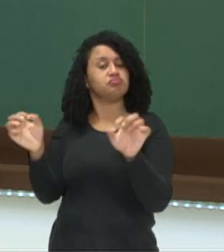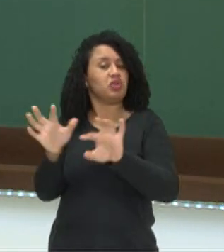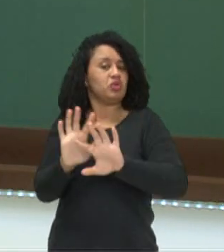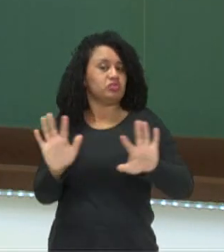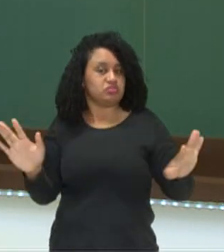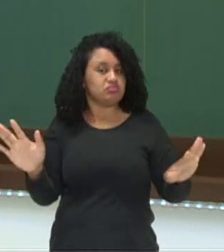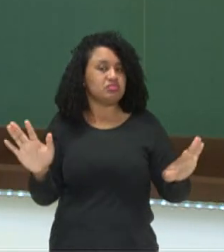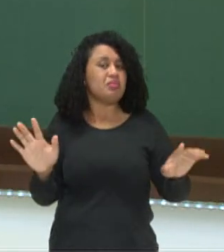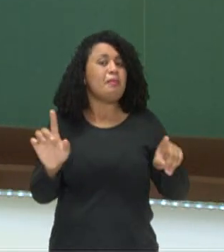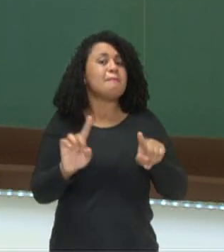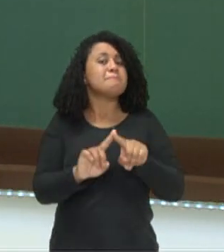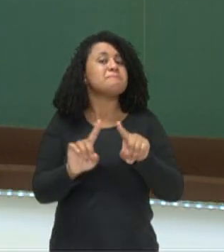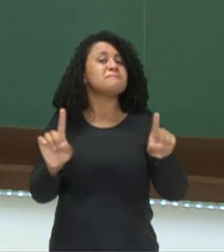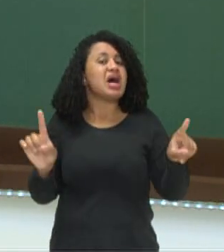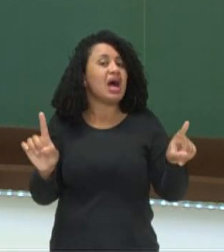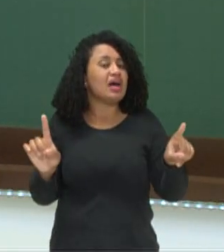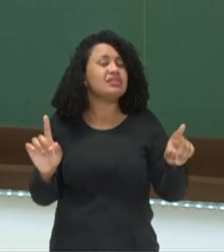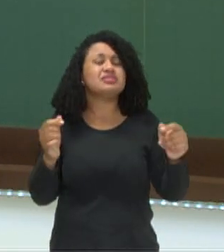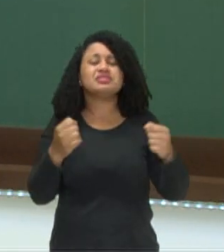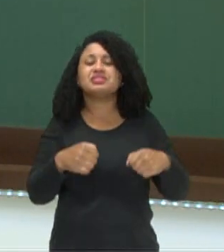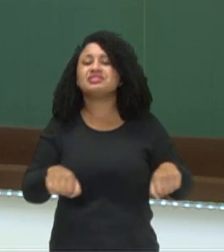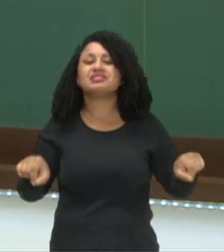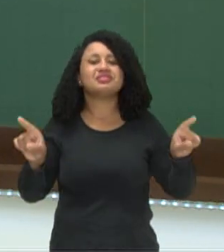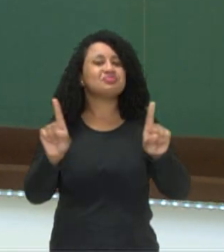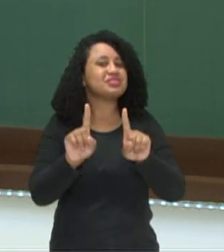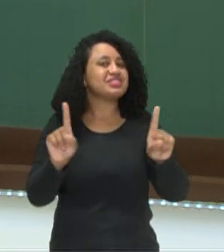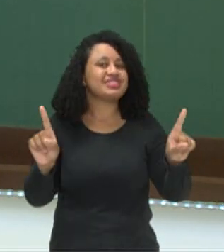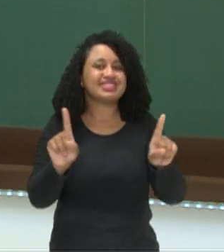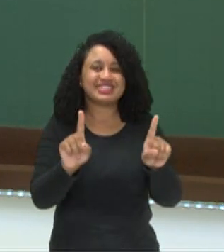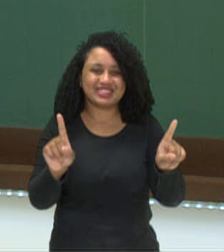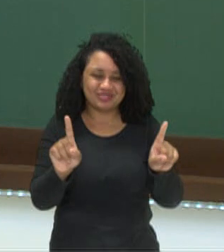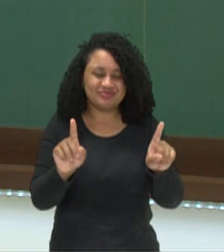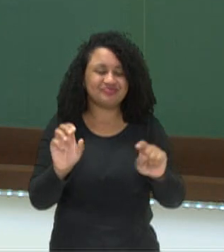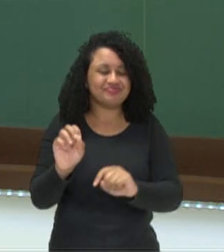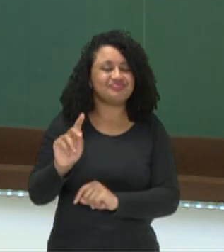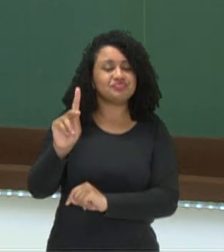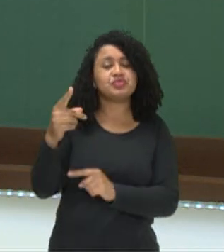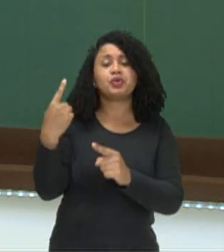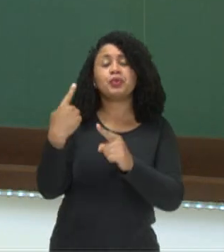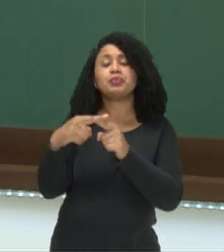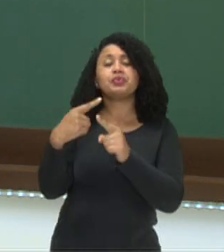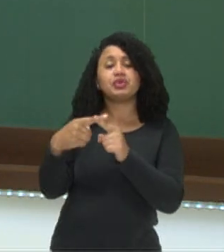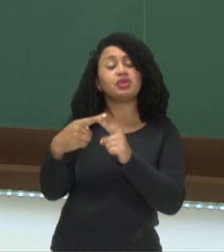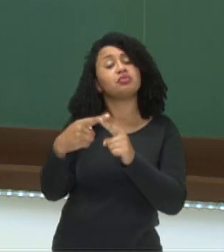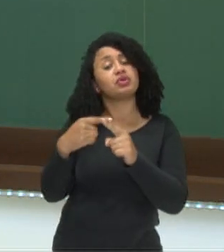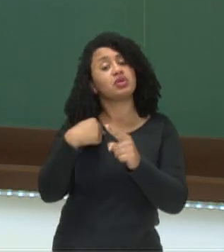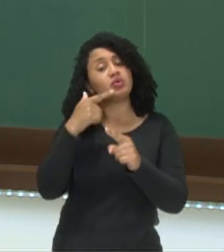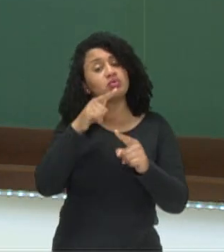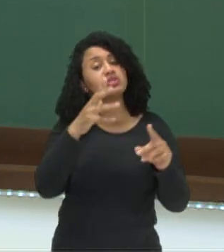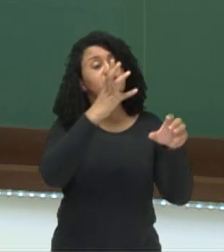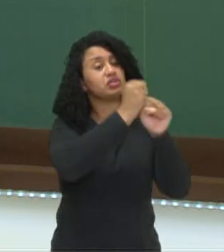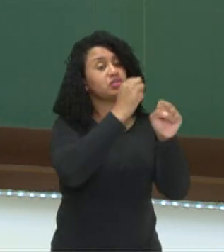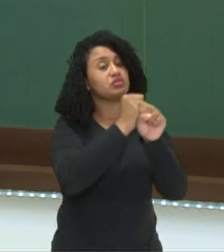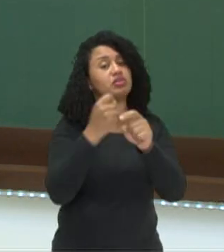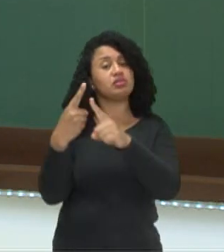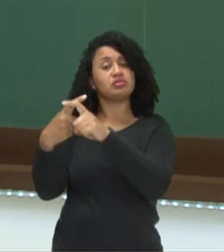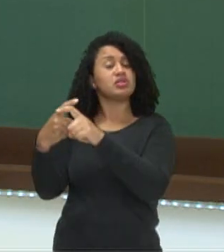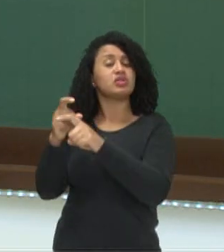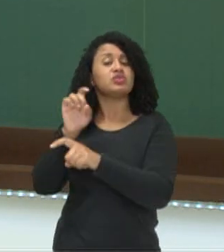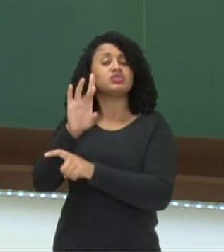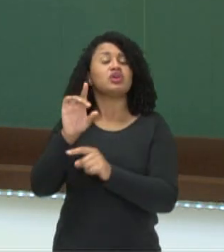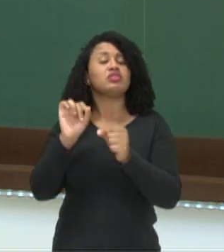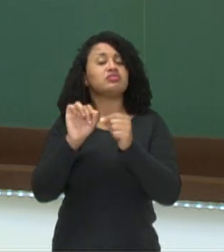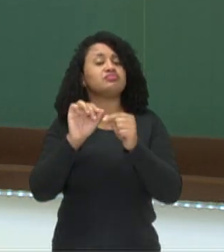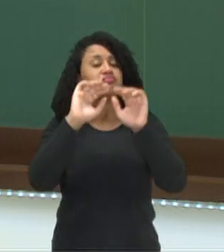fechou. Só que não precisa, ok? Por quê? Porque eu consigo a soma e o produto das raízes